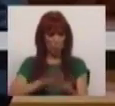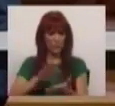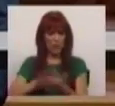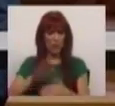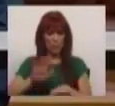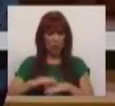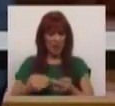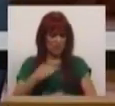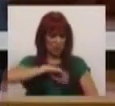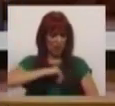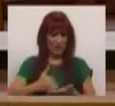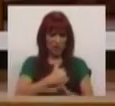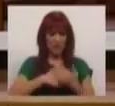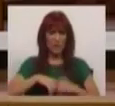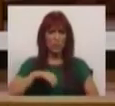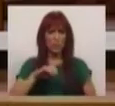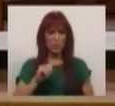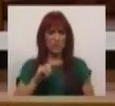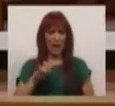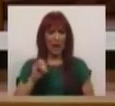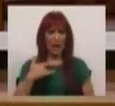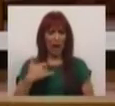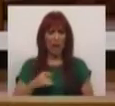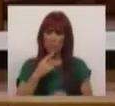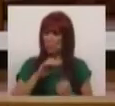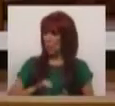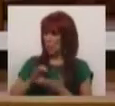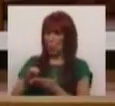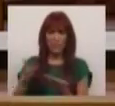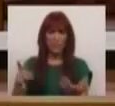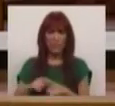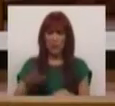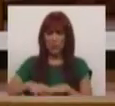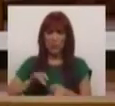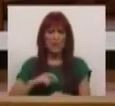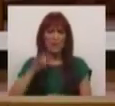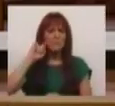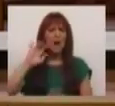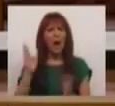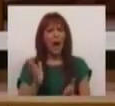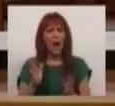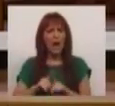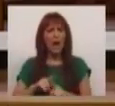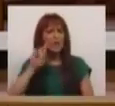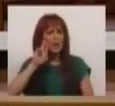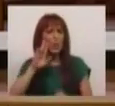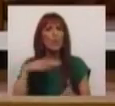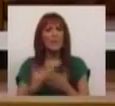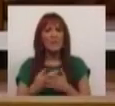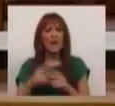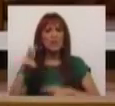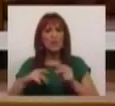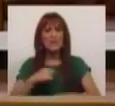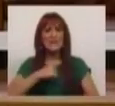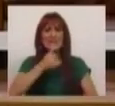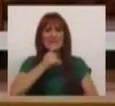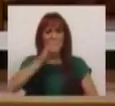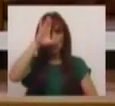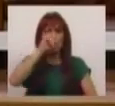os rendimentos de Salgado lhe tinham sido confiados ao abrigo de uma amnistia fiscal decidida pelo Governo